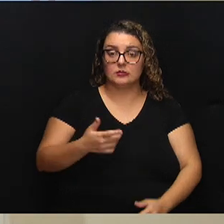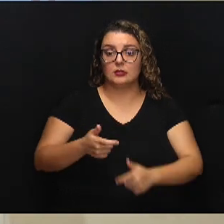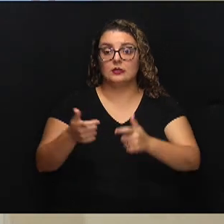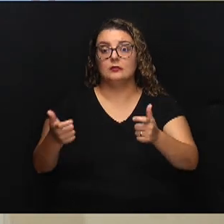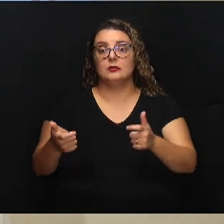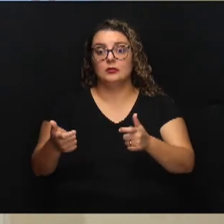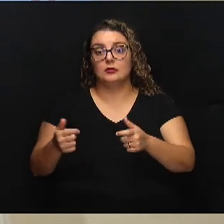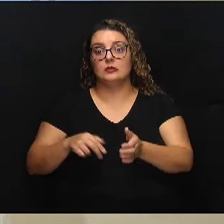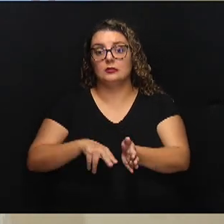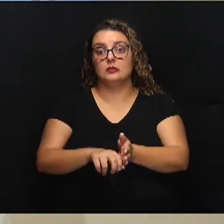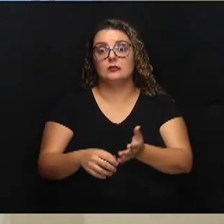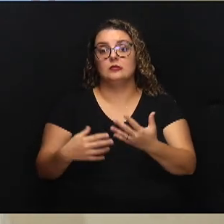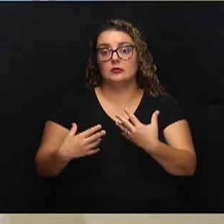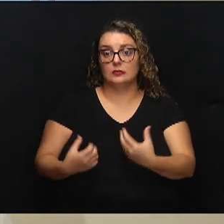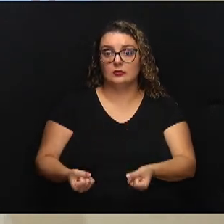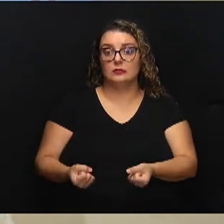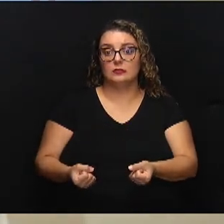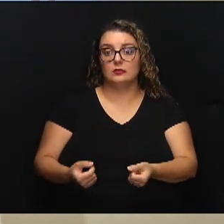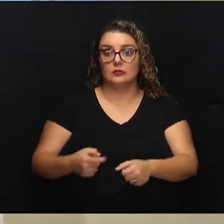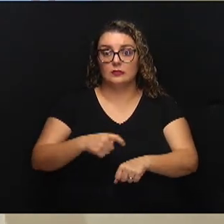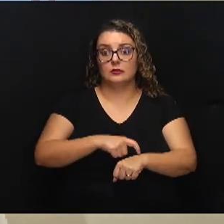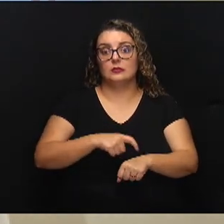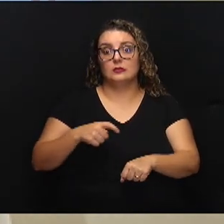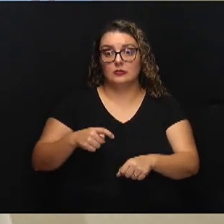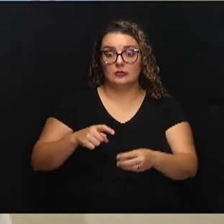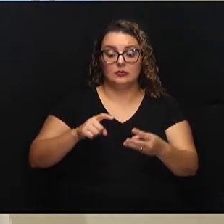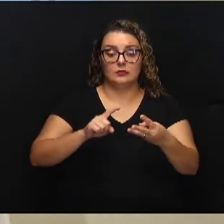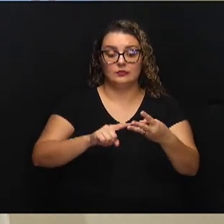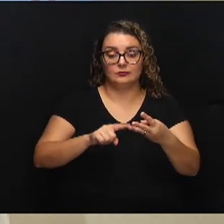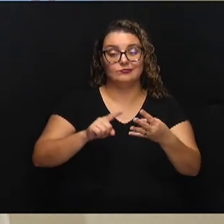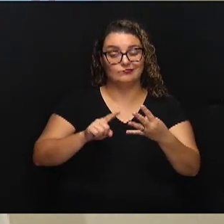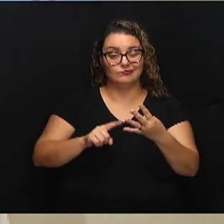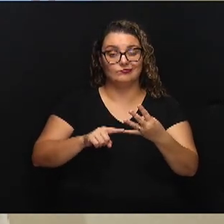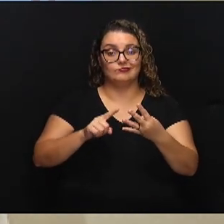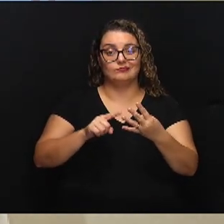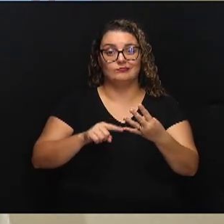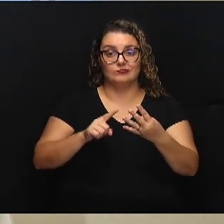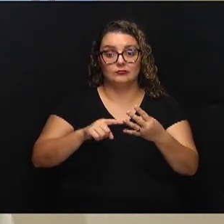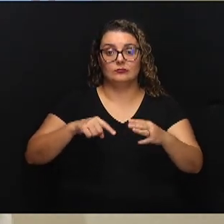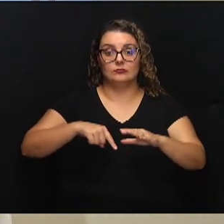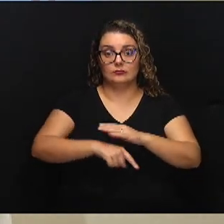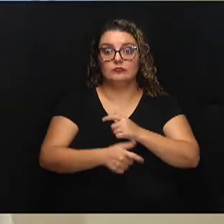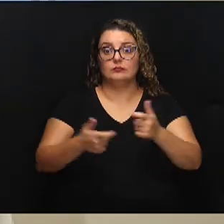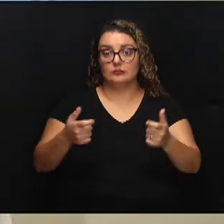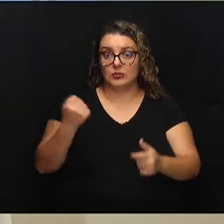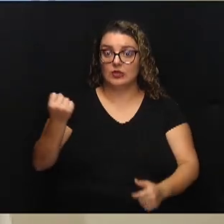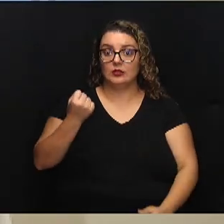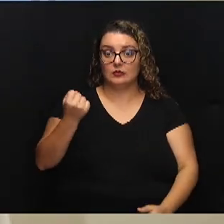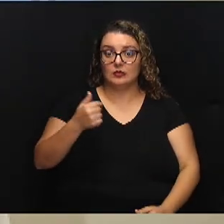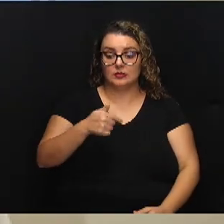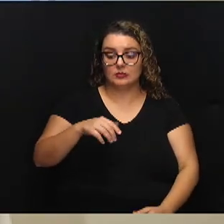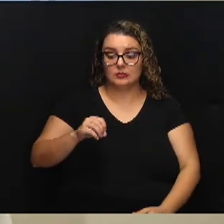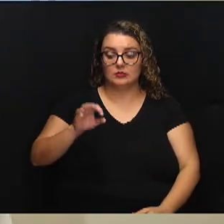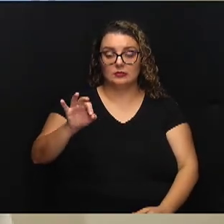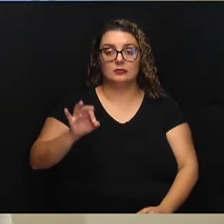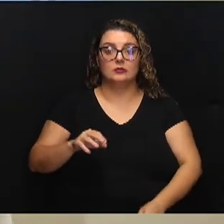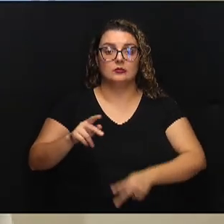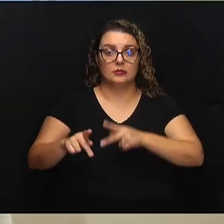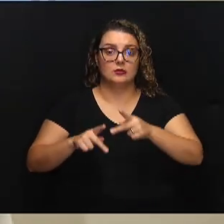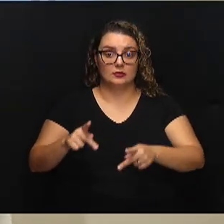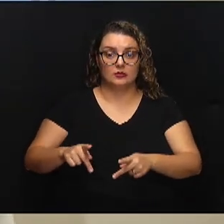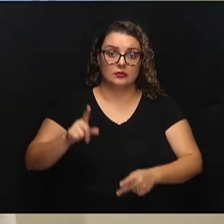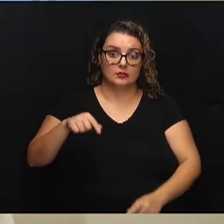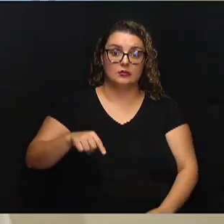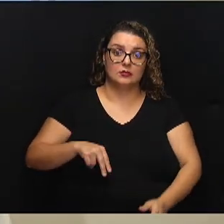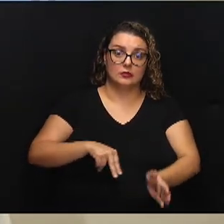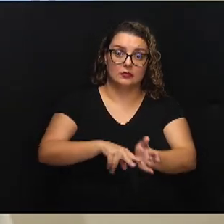são diagnosticadas, elas estão nesses estágios 3 e 4, ou seja, nesses estágios mais avançados. Cerca de 70% da população que é